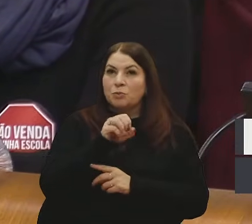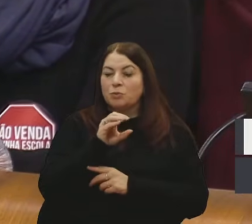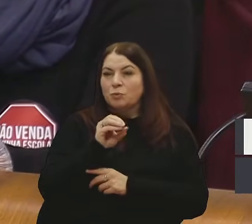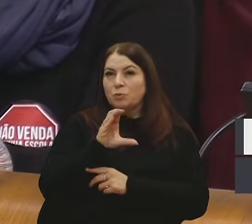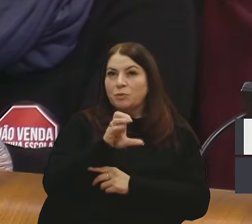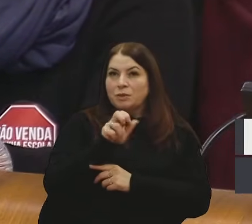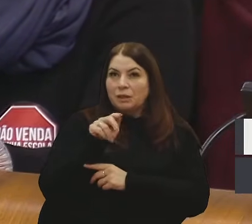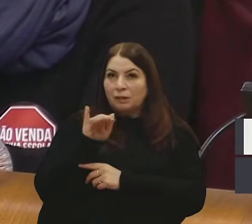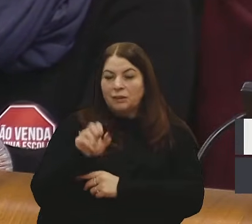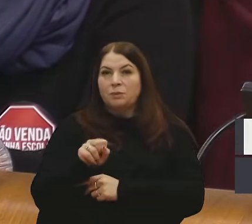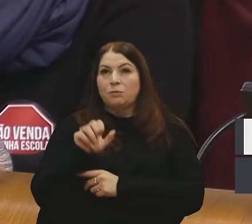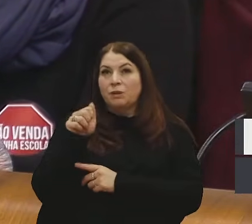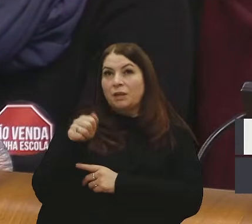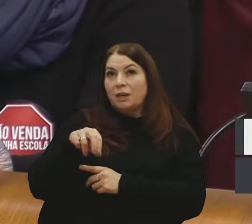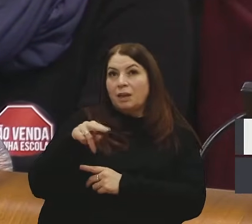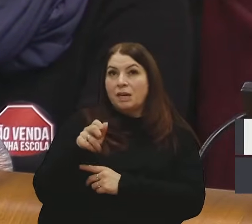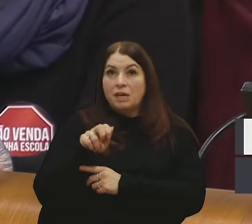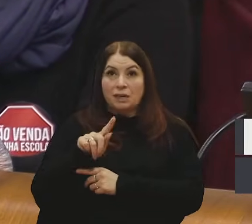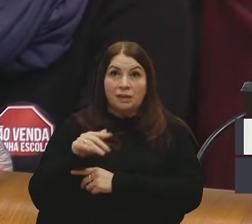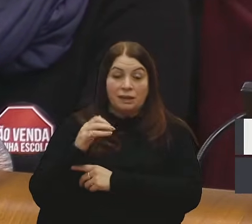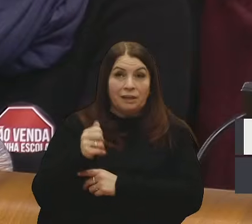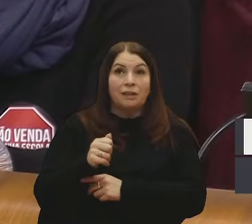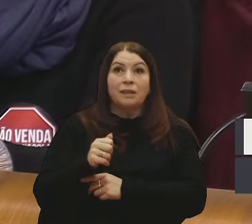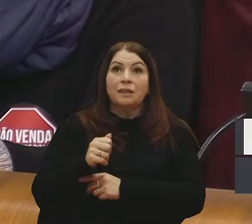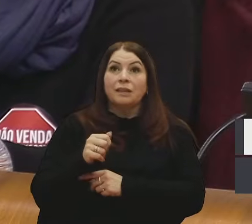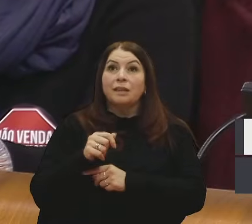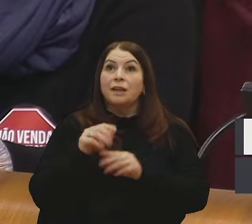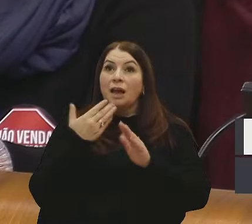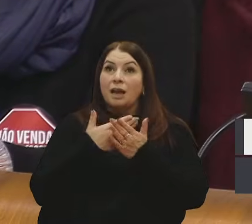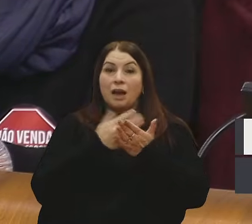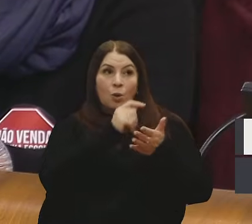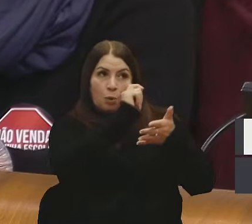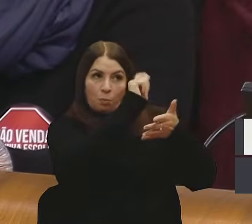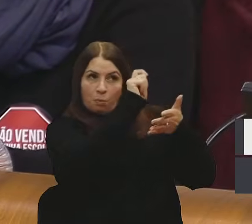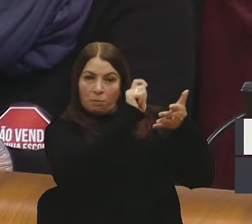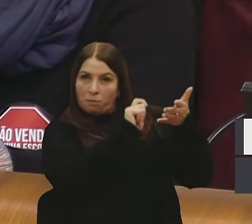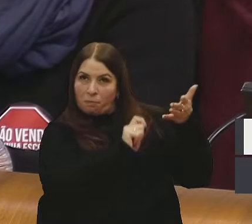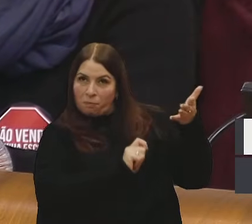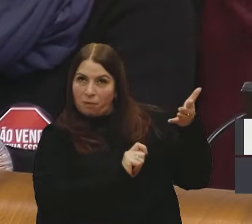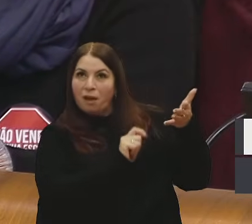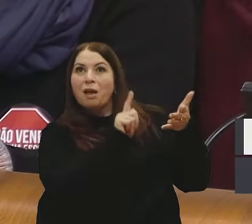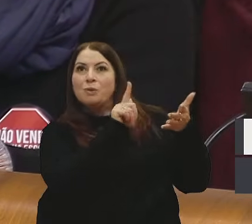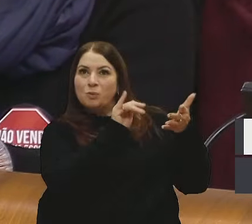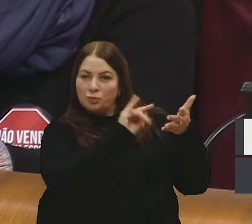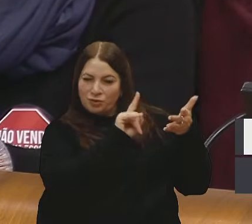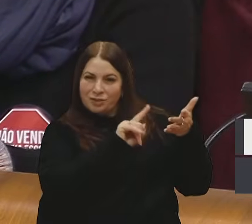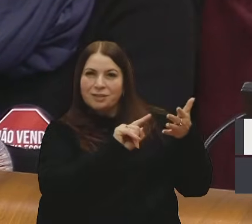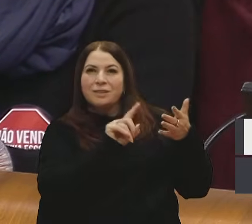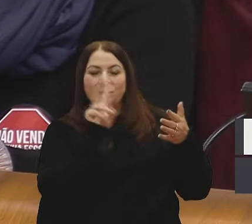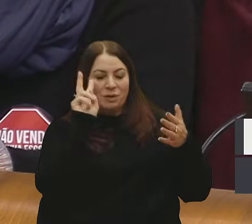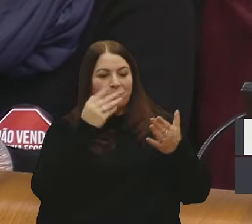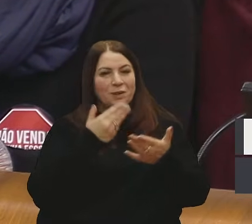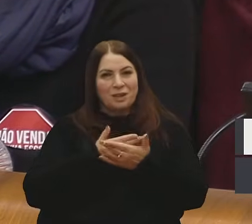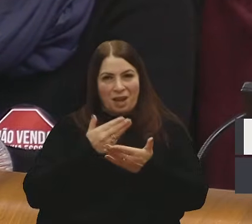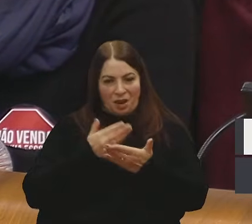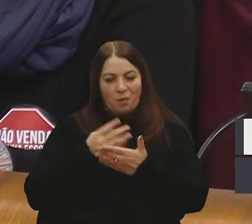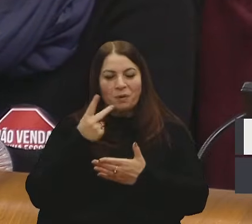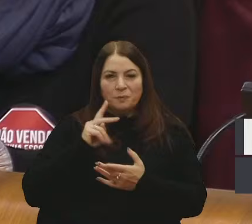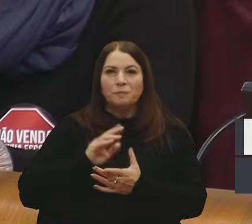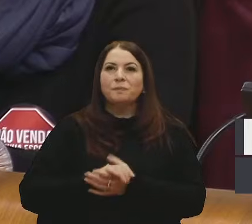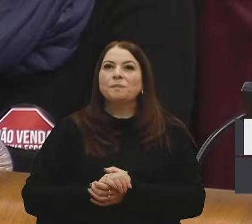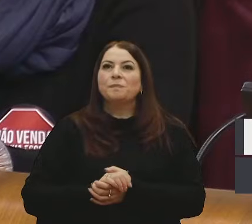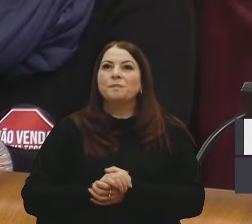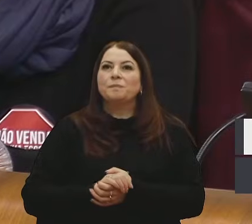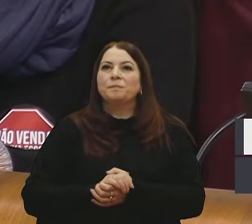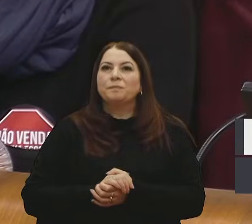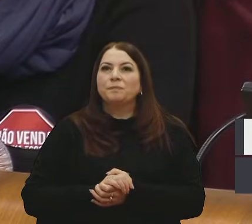anarquismo, a época em que se dava aula em quadro e com giz. Eu lembro dessa aula da Solange aí. E,